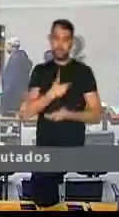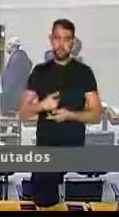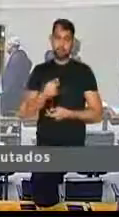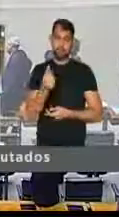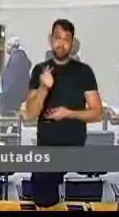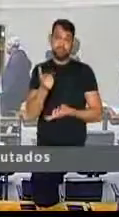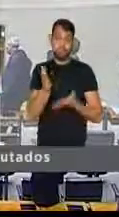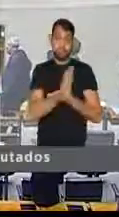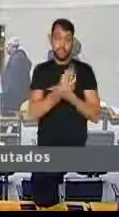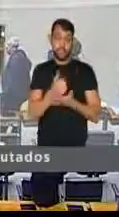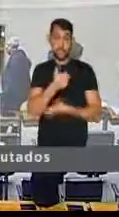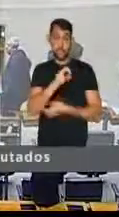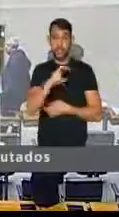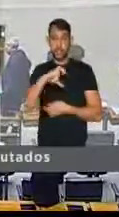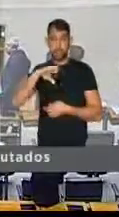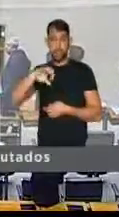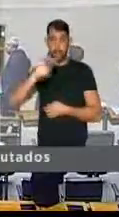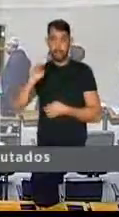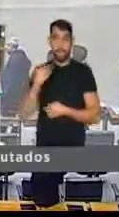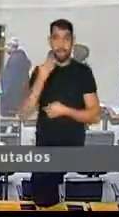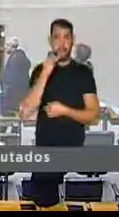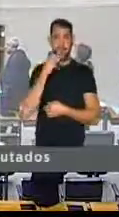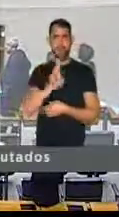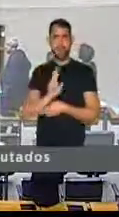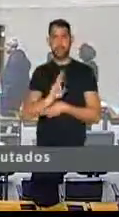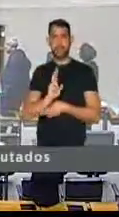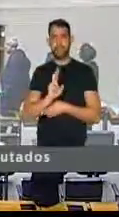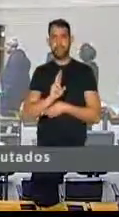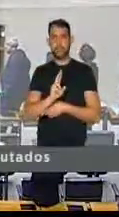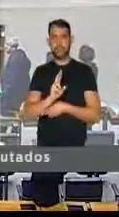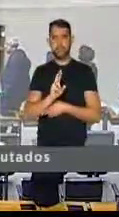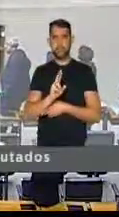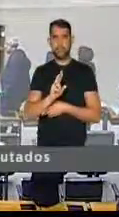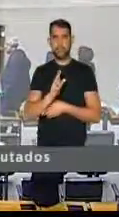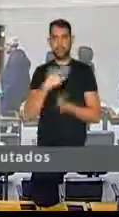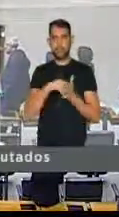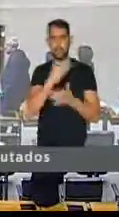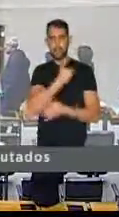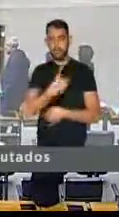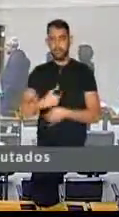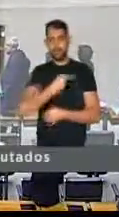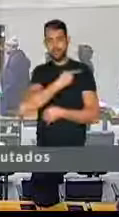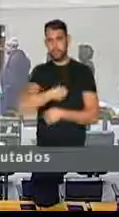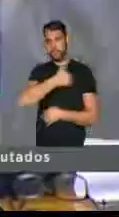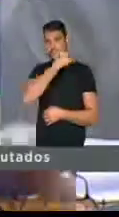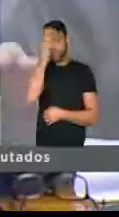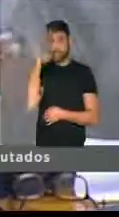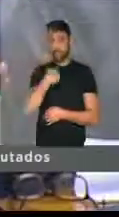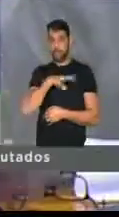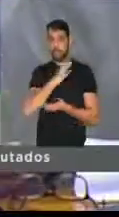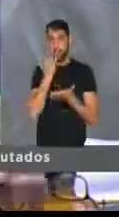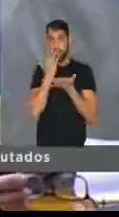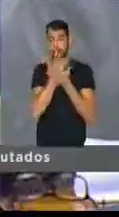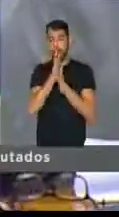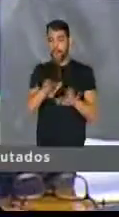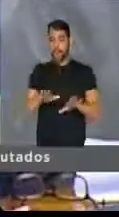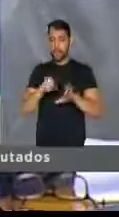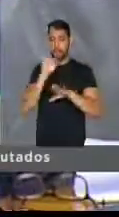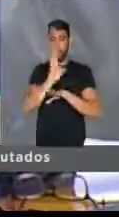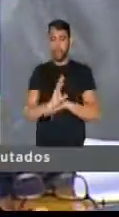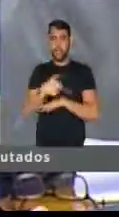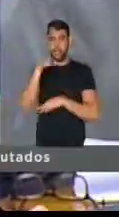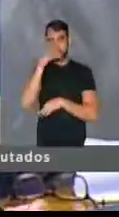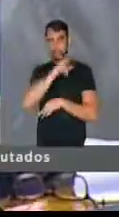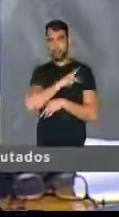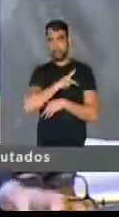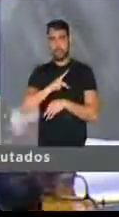públicas. 159 bilhões de reais. A base toda esse é sim. Esse governo Temer está acabando com o Brasil,